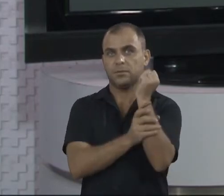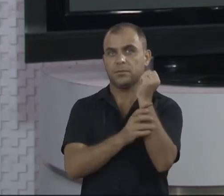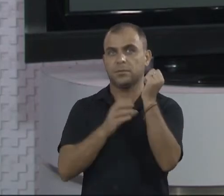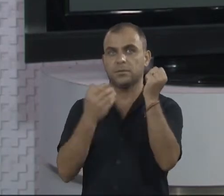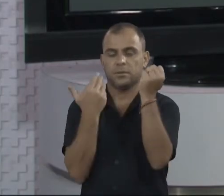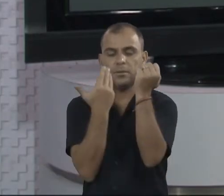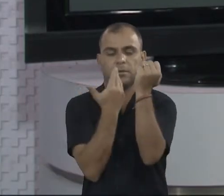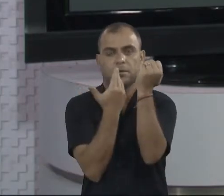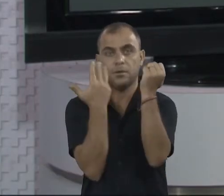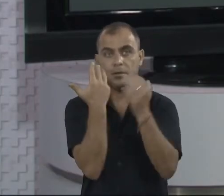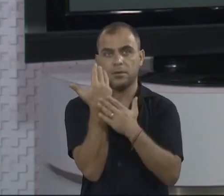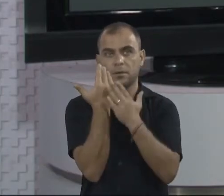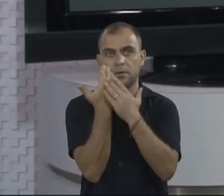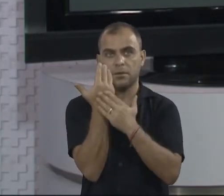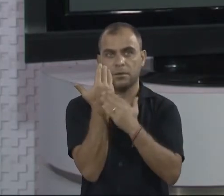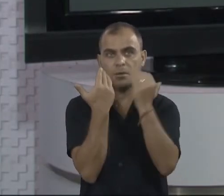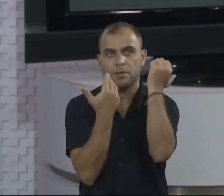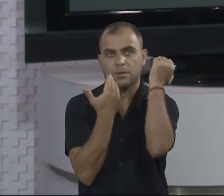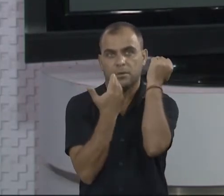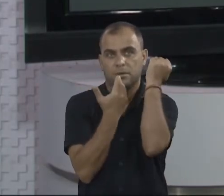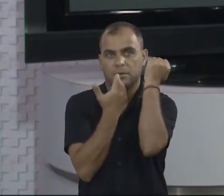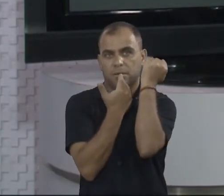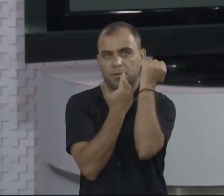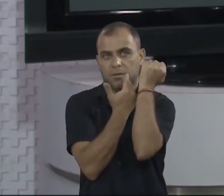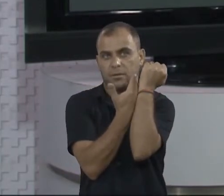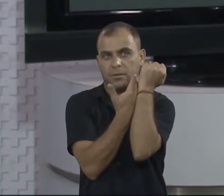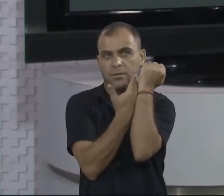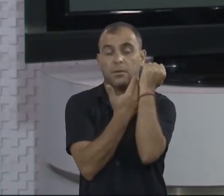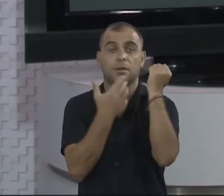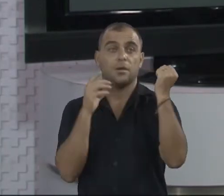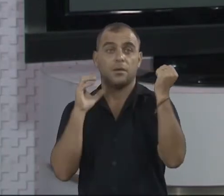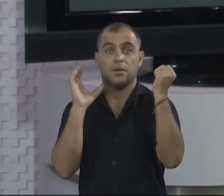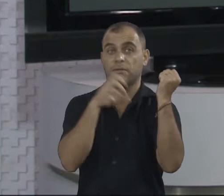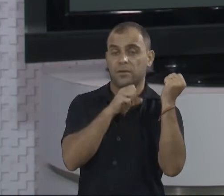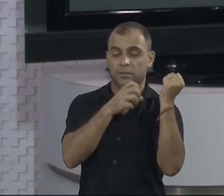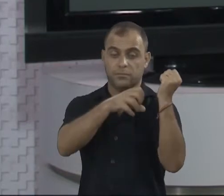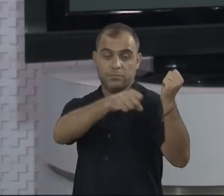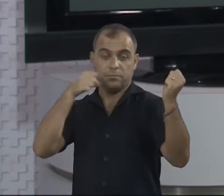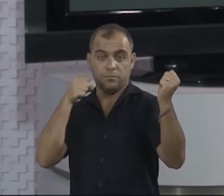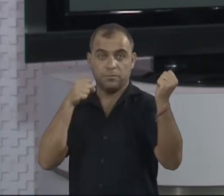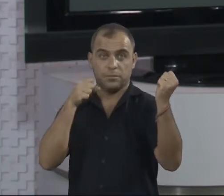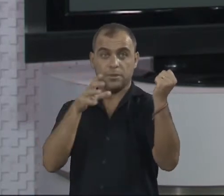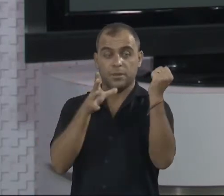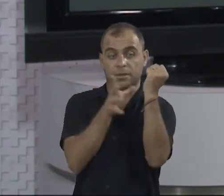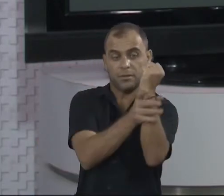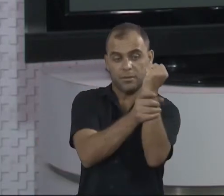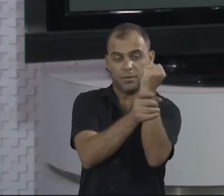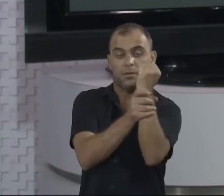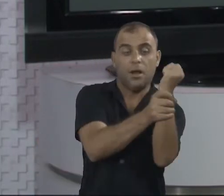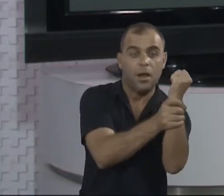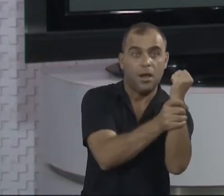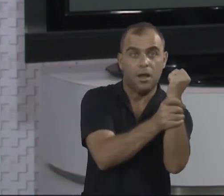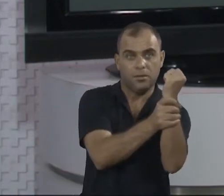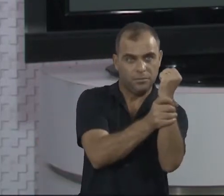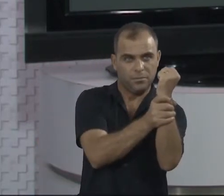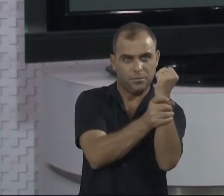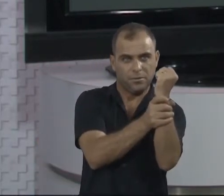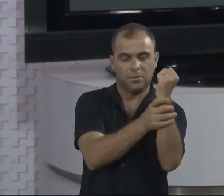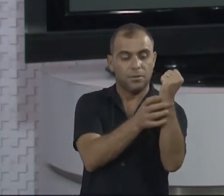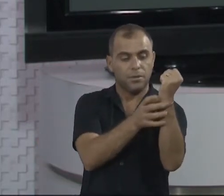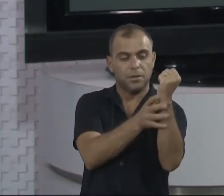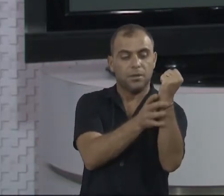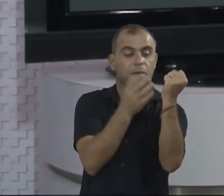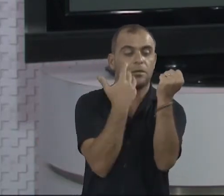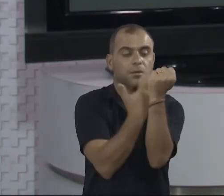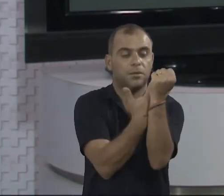com as costas da mão, porque o seu ato reflexo vai ser puxar. Se você ficar com a mão aberta, assim, o seu ato